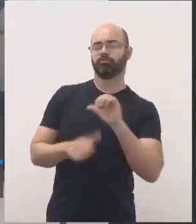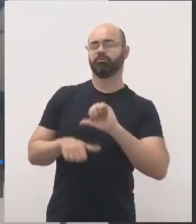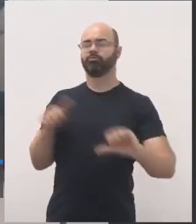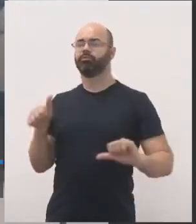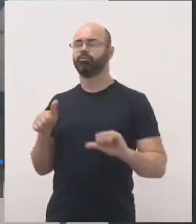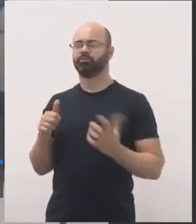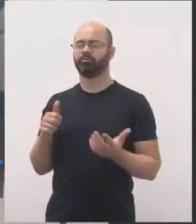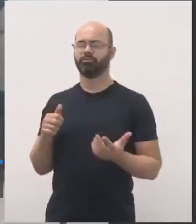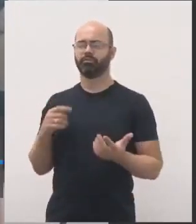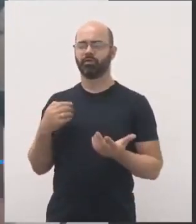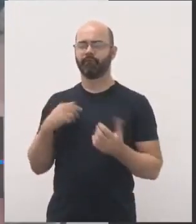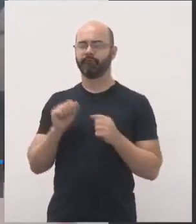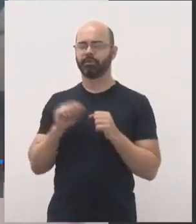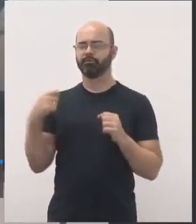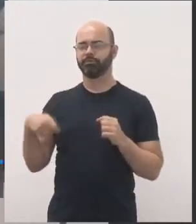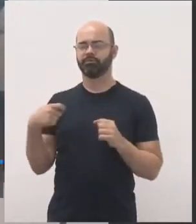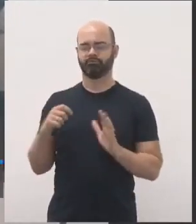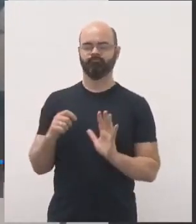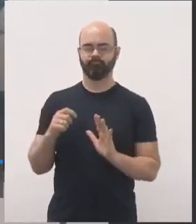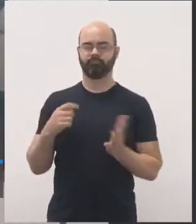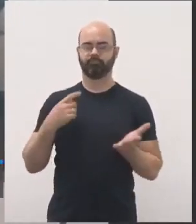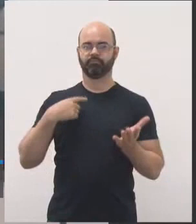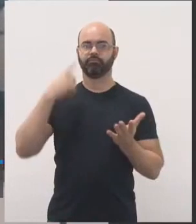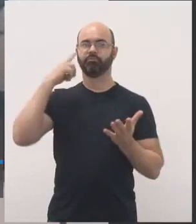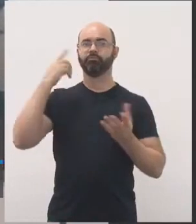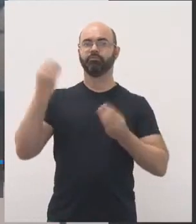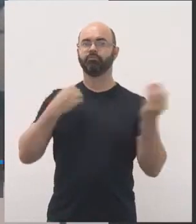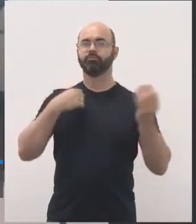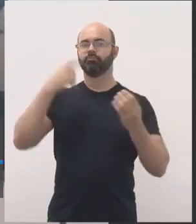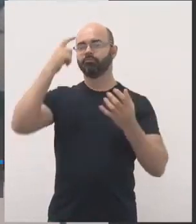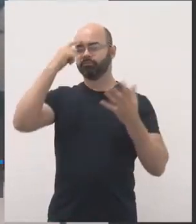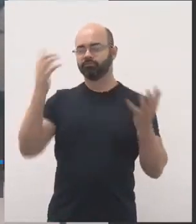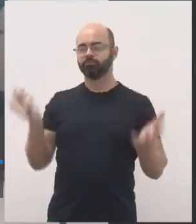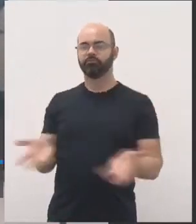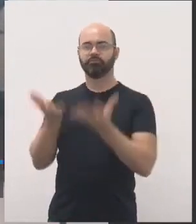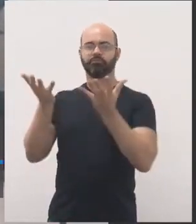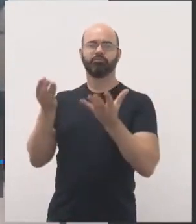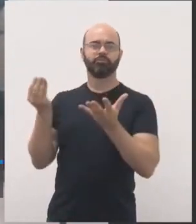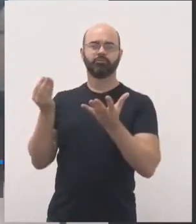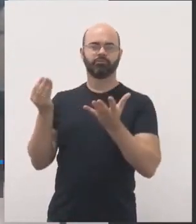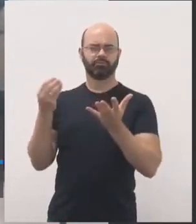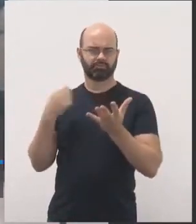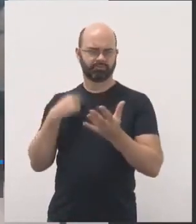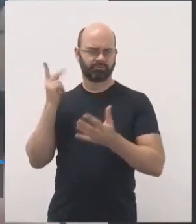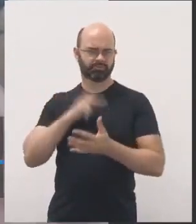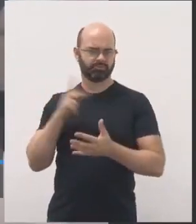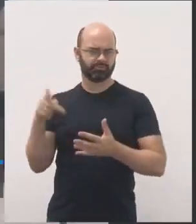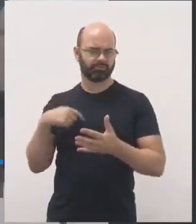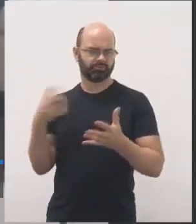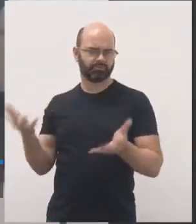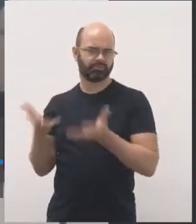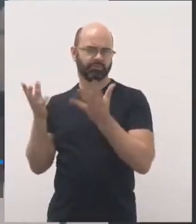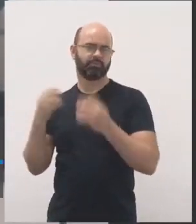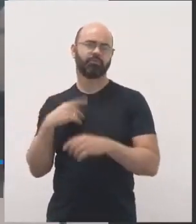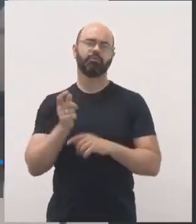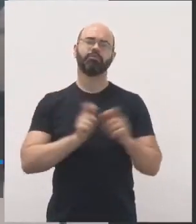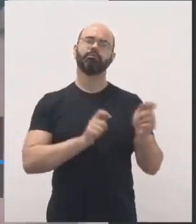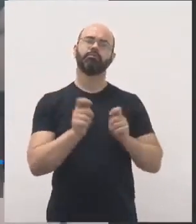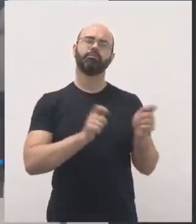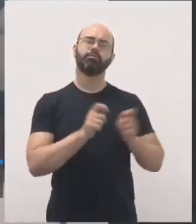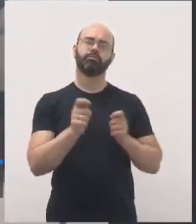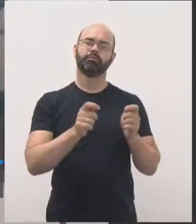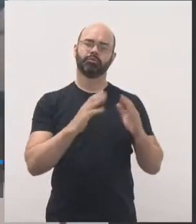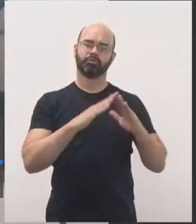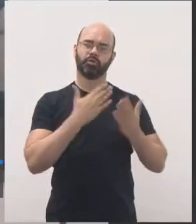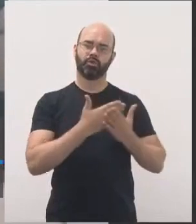eu tenho que fazer? Acionar a rede protetiva, mas de que forma? Mas eu tenho que fazer isso quanto professor ou eu passo isso para a gestão escolar?